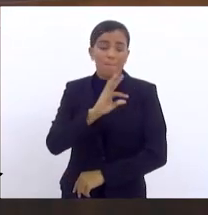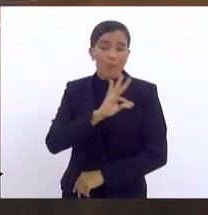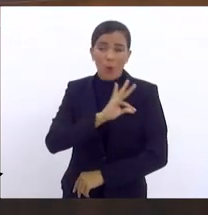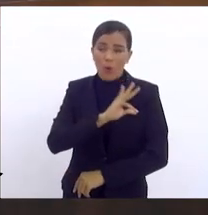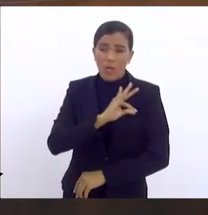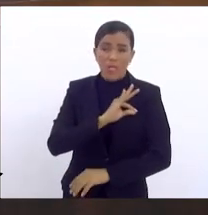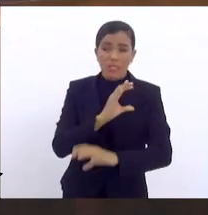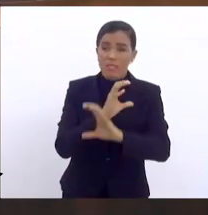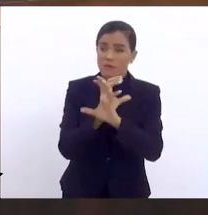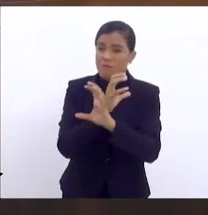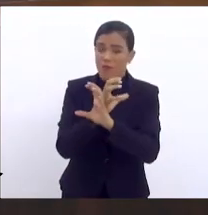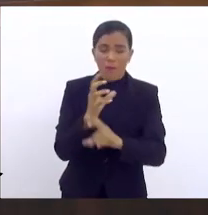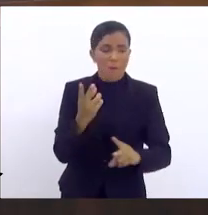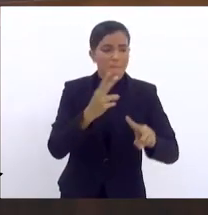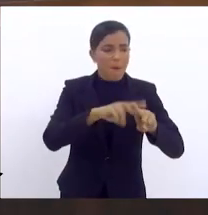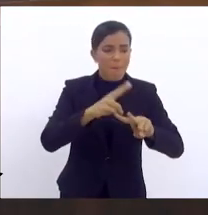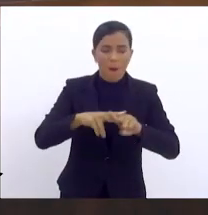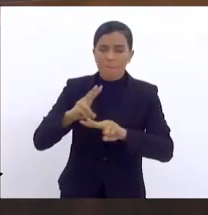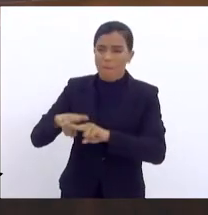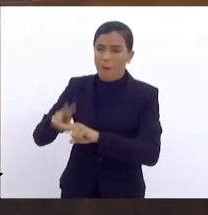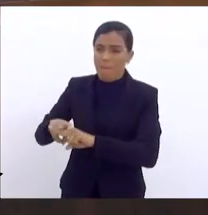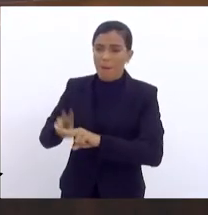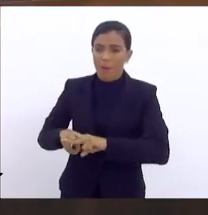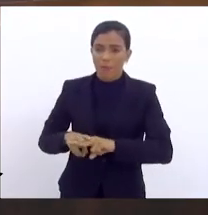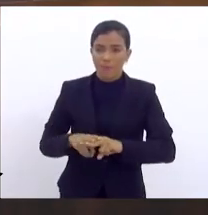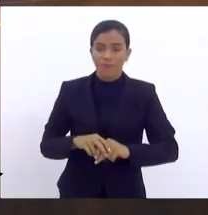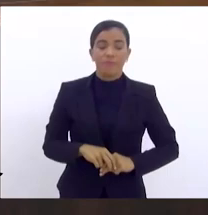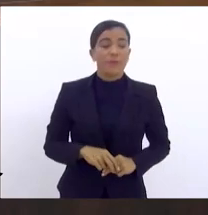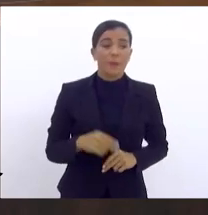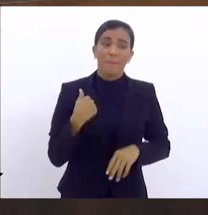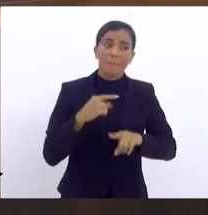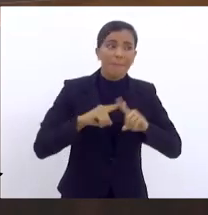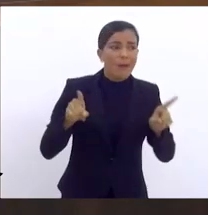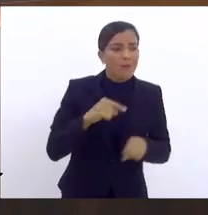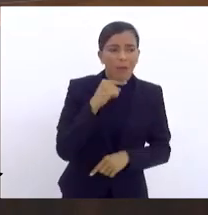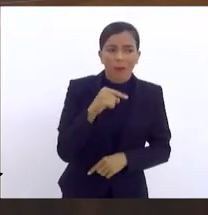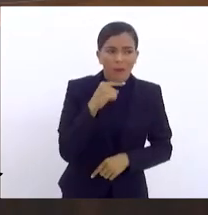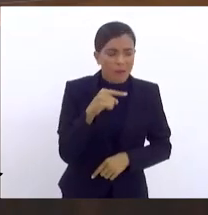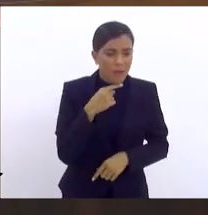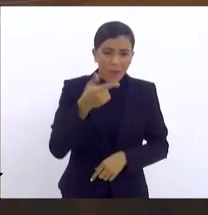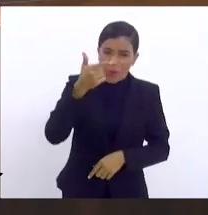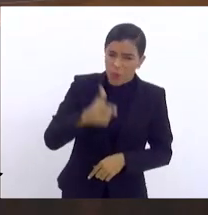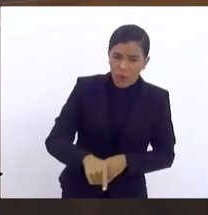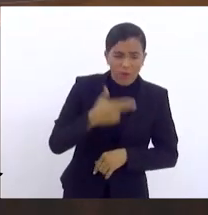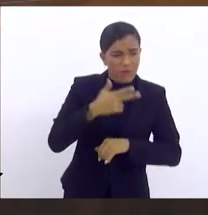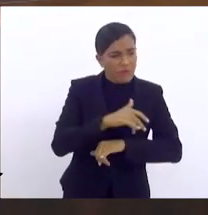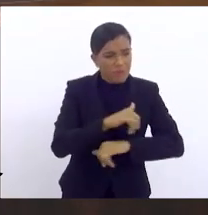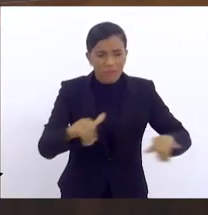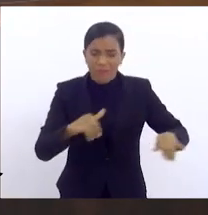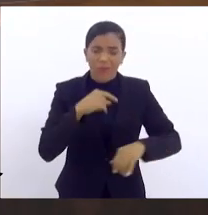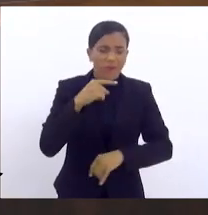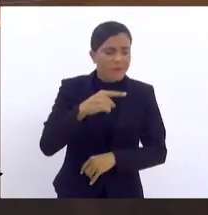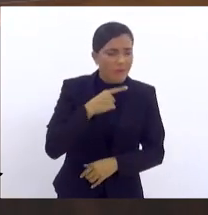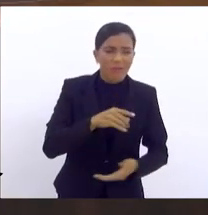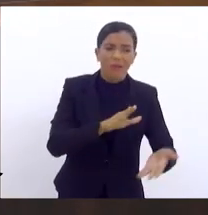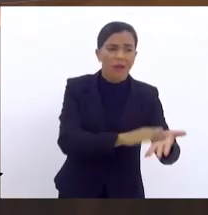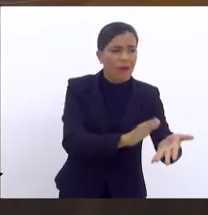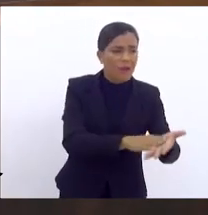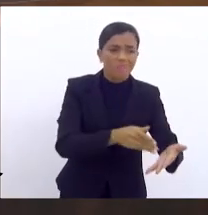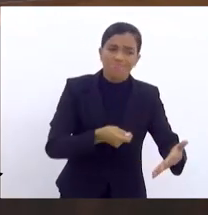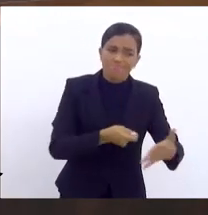é muito grande que é muito grande mas não adianta mais uma vez vou falar que não adianta a gente cobrar